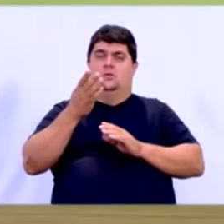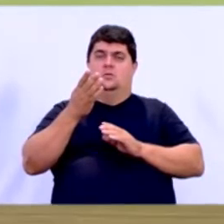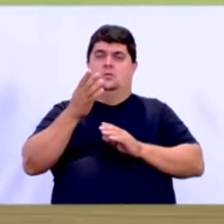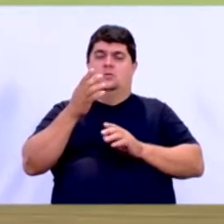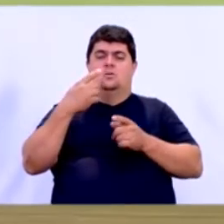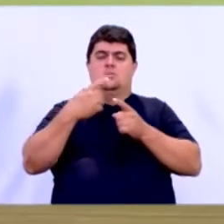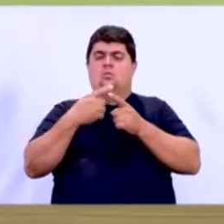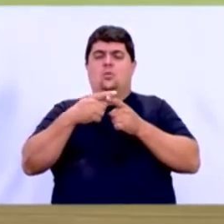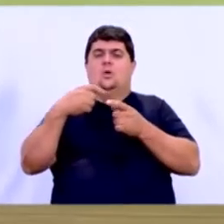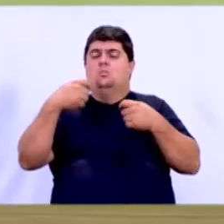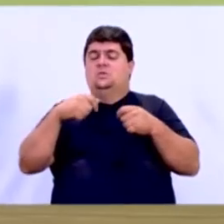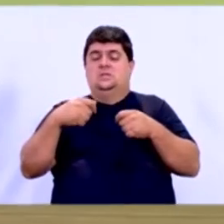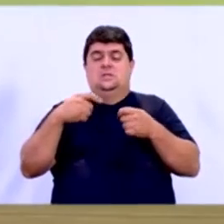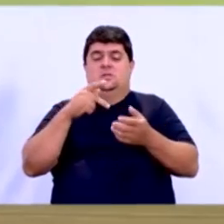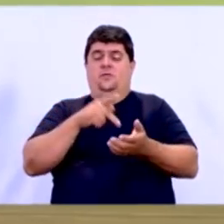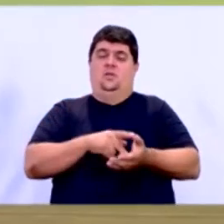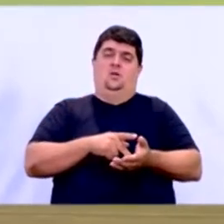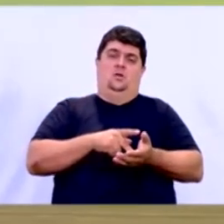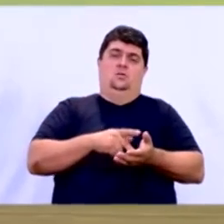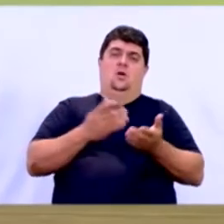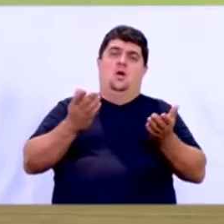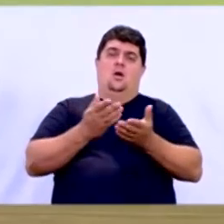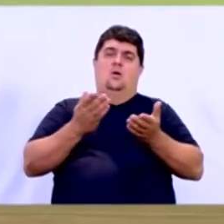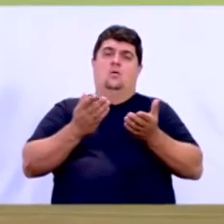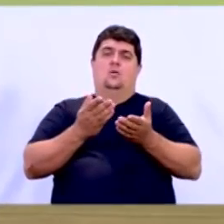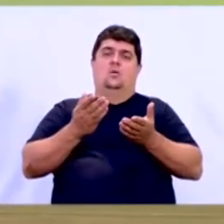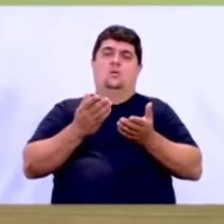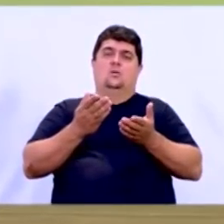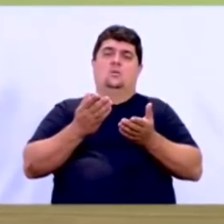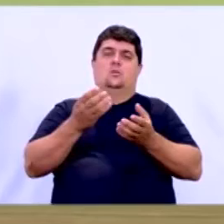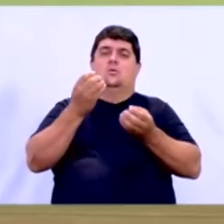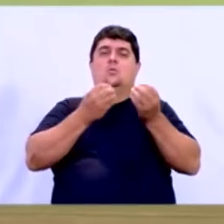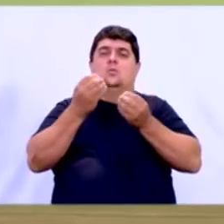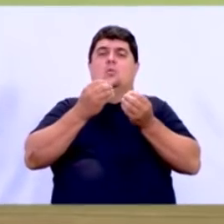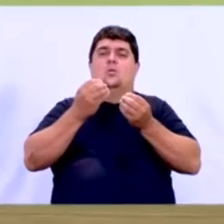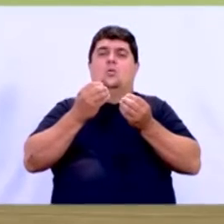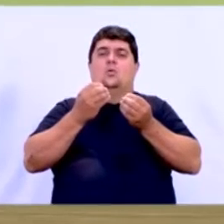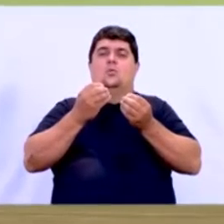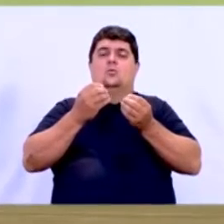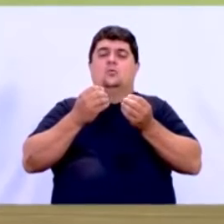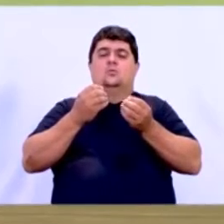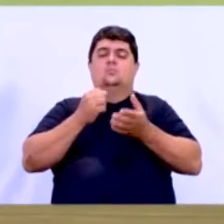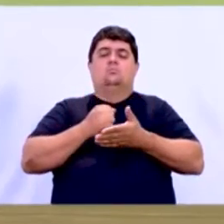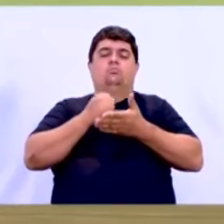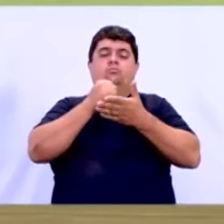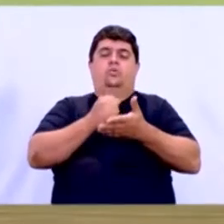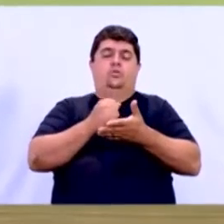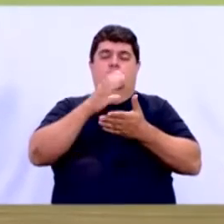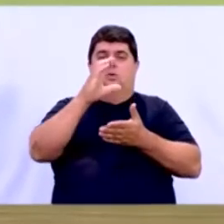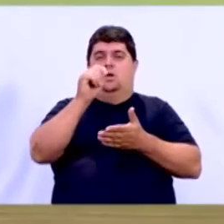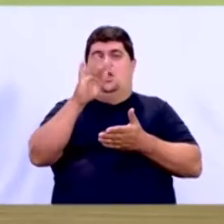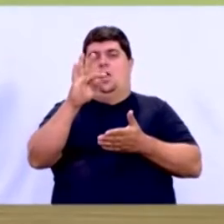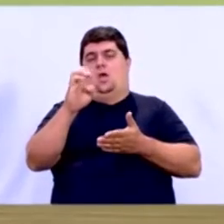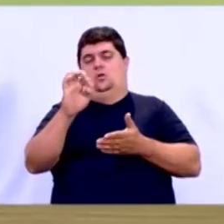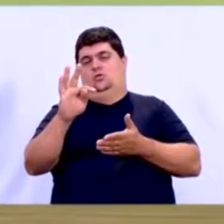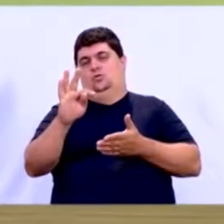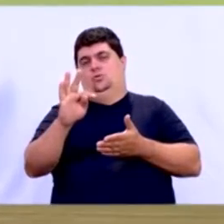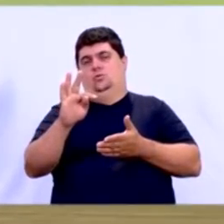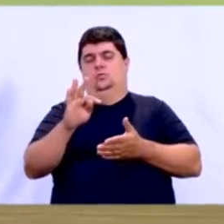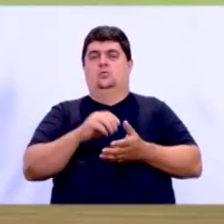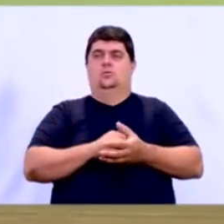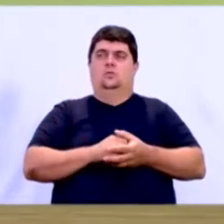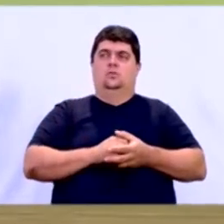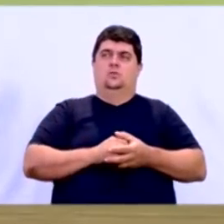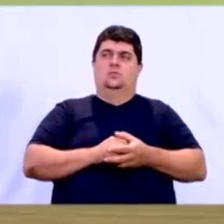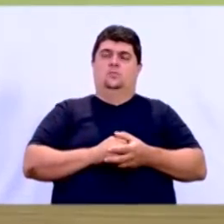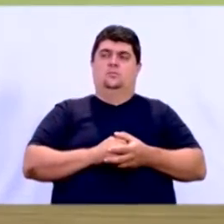suas necessidades. E agora nós queremos saber as formas de atender a necessidade. Então nós temos aqui,